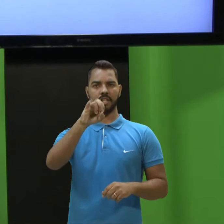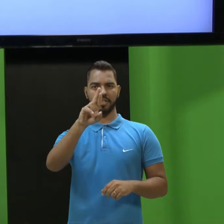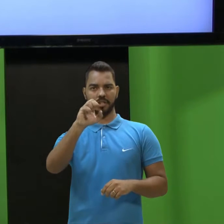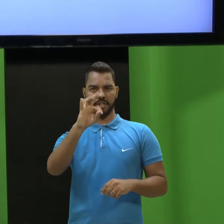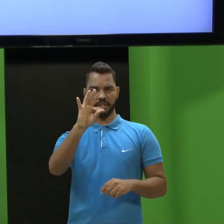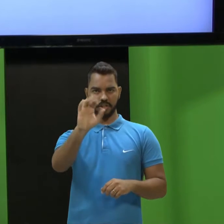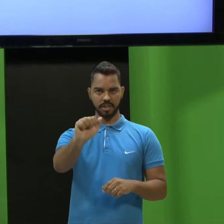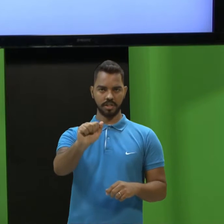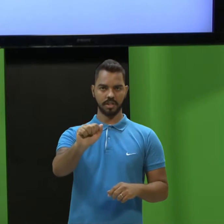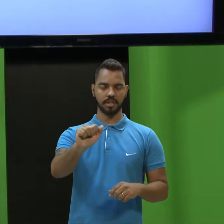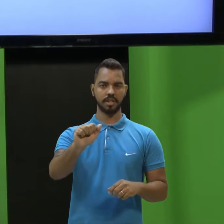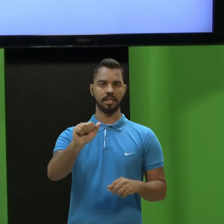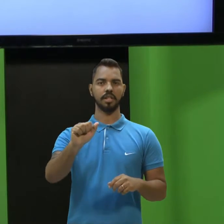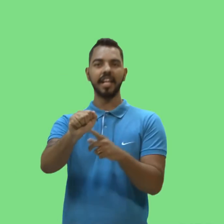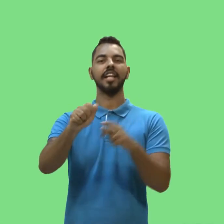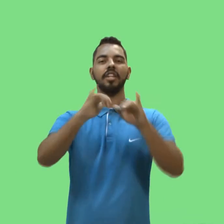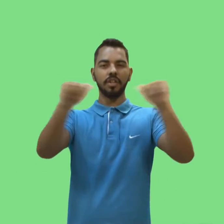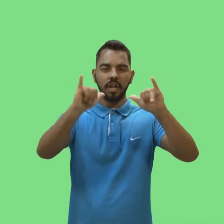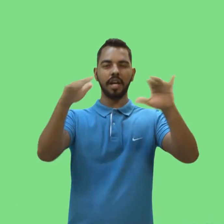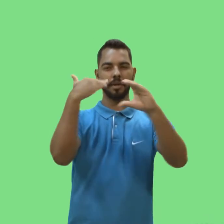carta comercial.